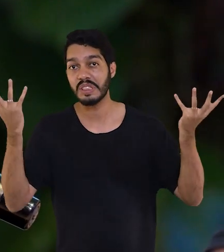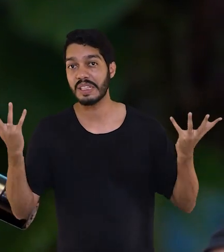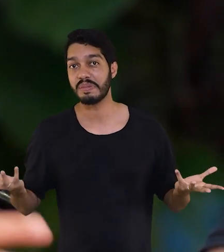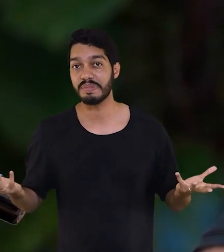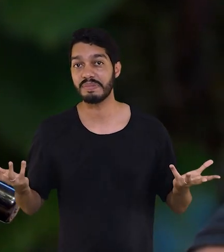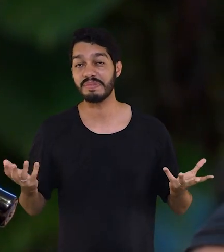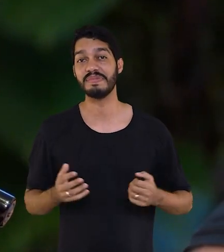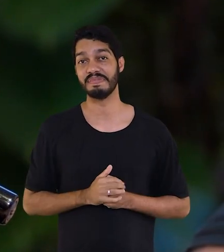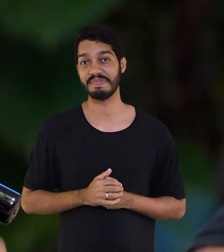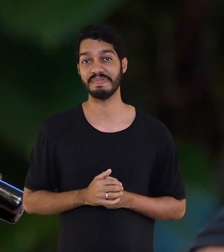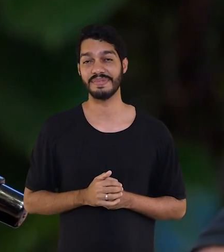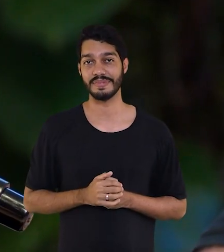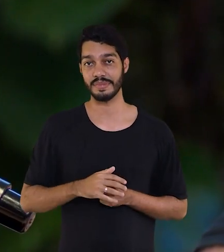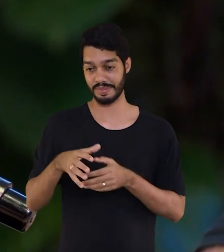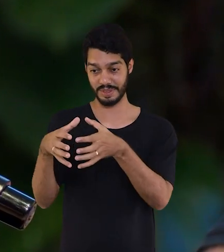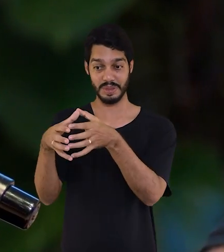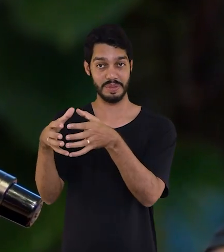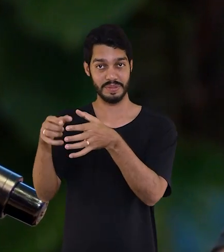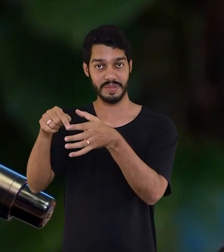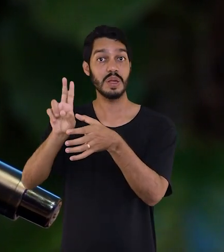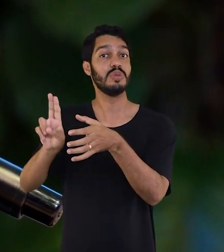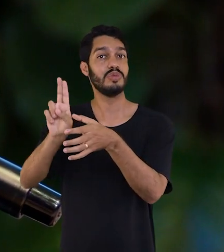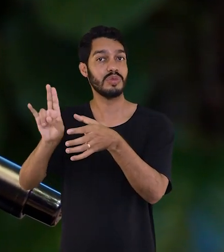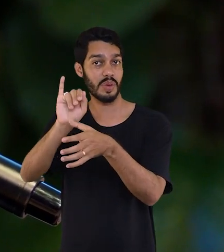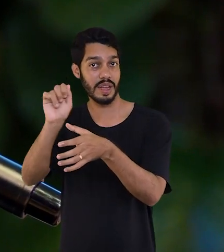livros e pesquisar. O que aconteceu foi,